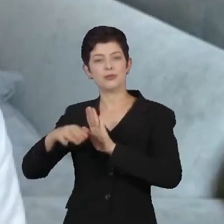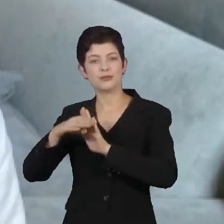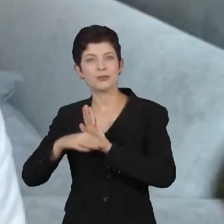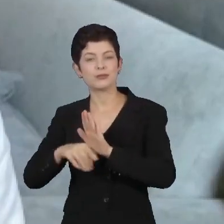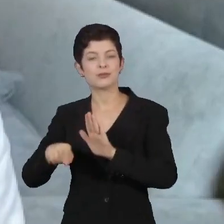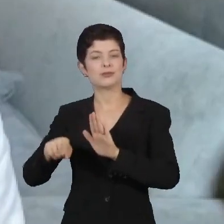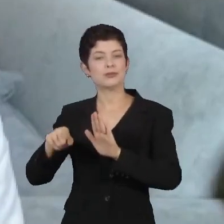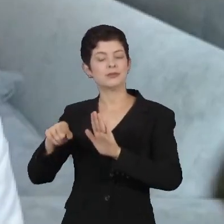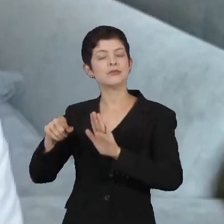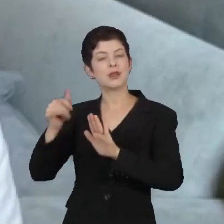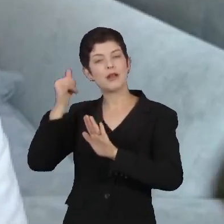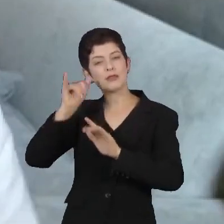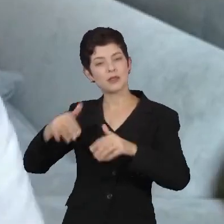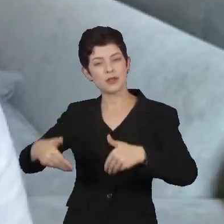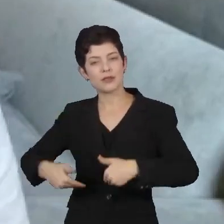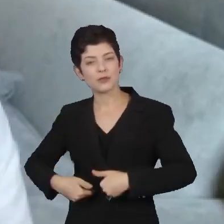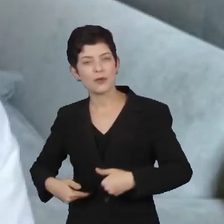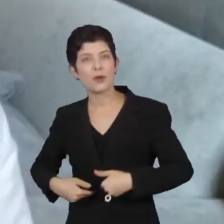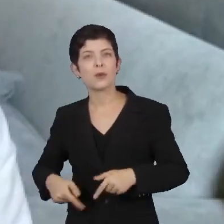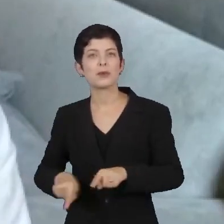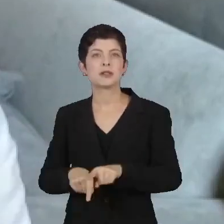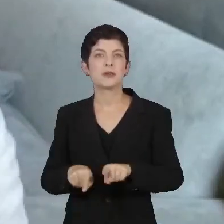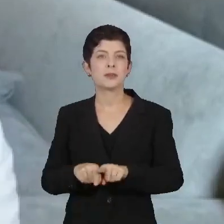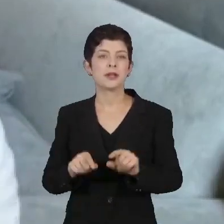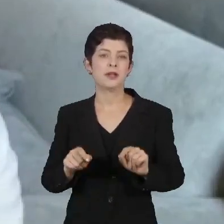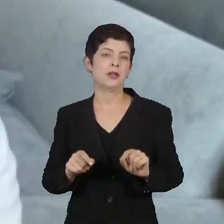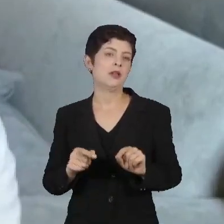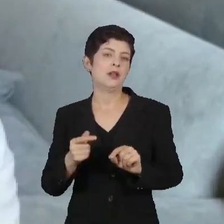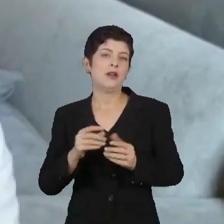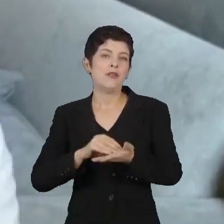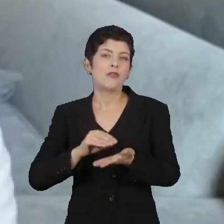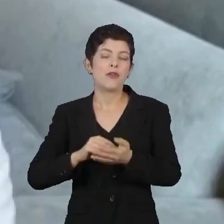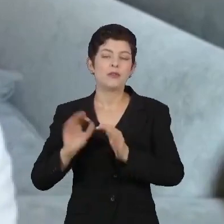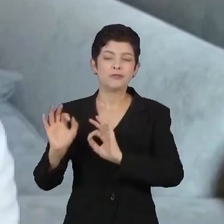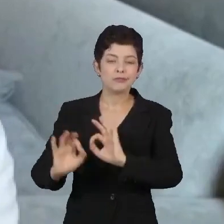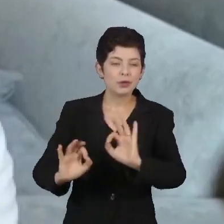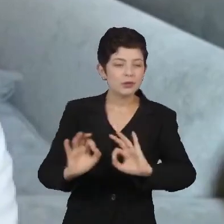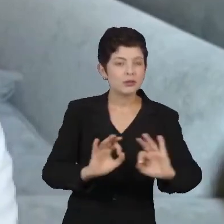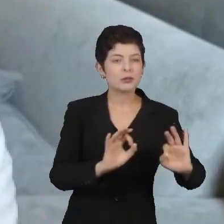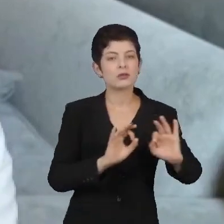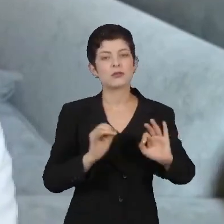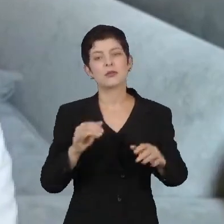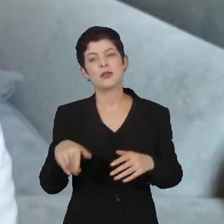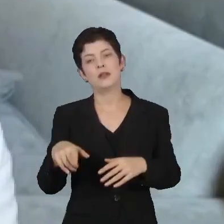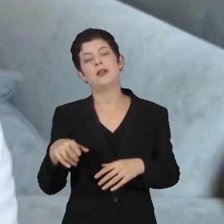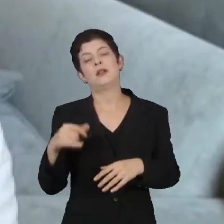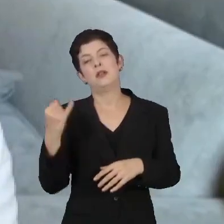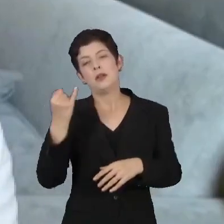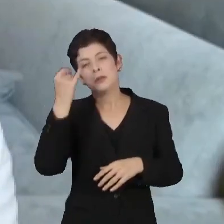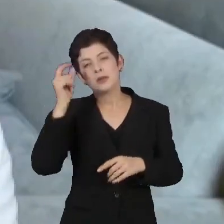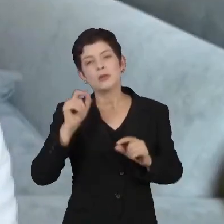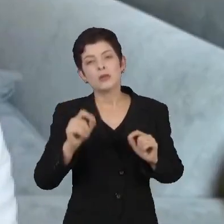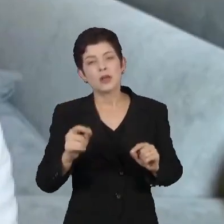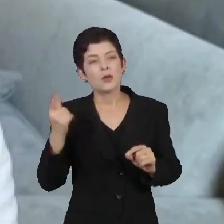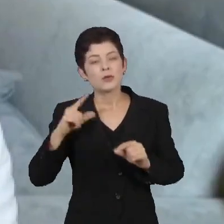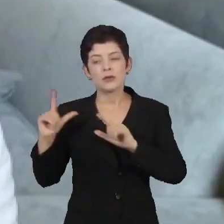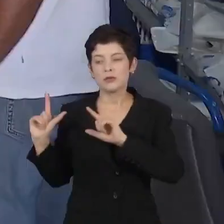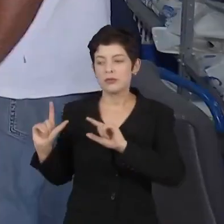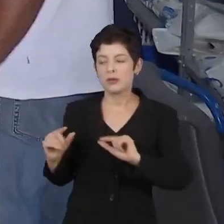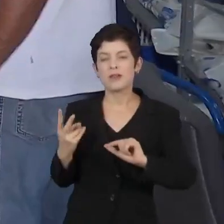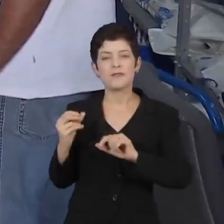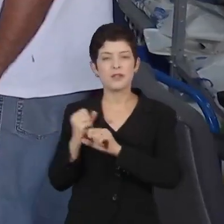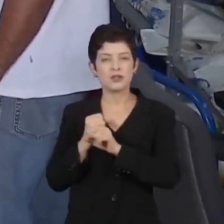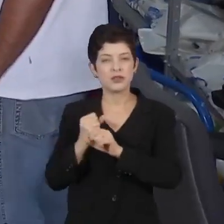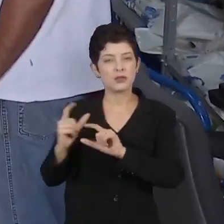de combate à fome, né, e também de uma certa desestruturação desse sistema tão importante na redução da fome nos últimos 20 anos no